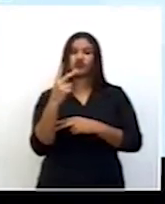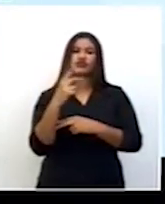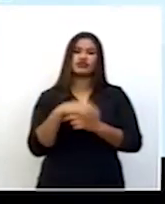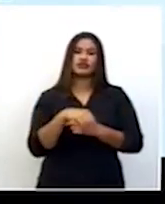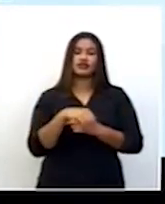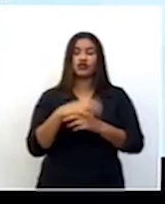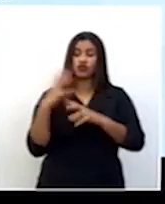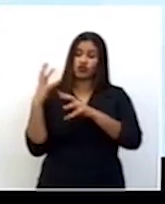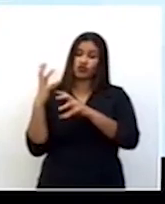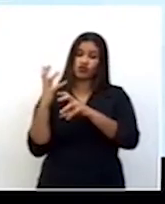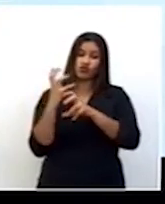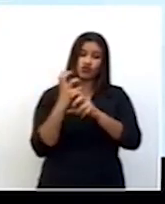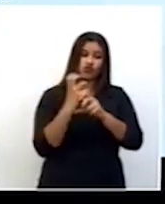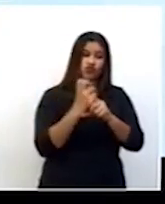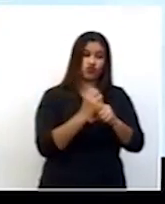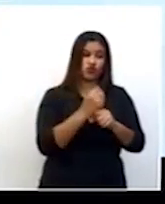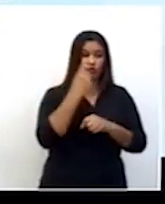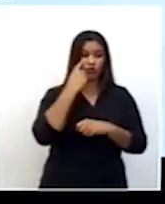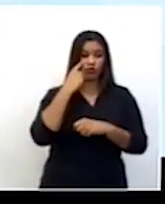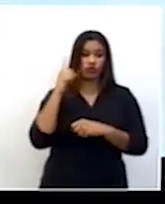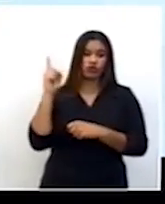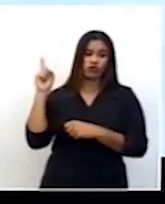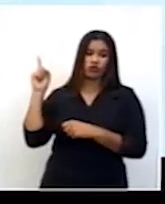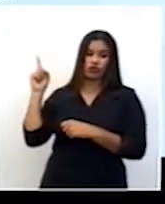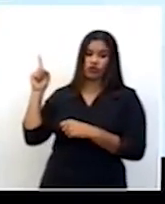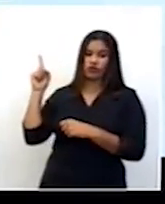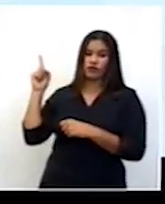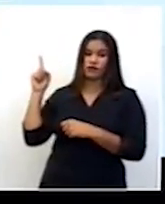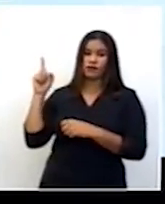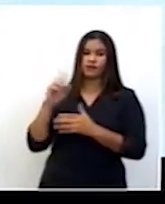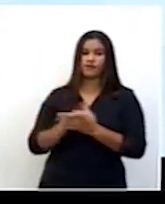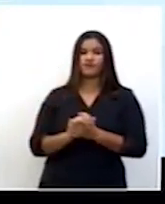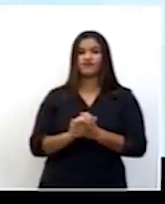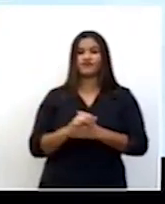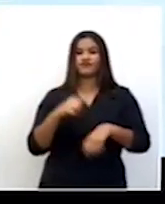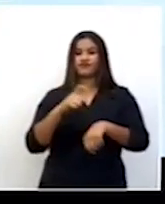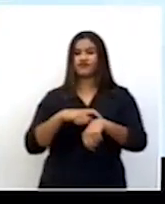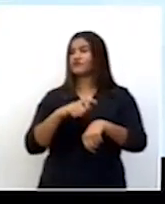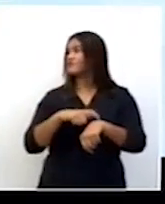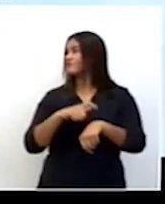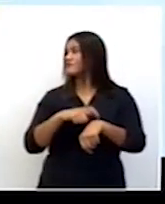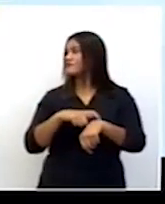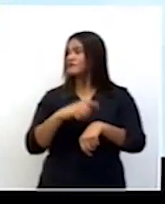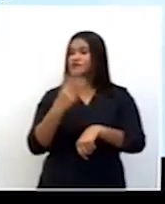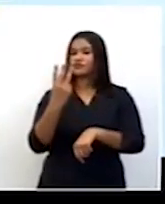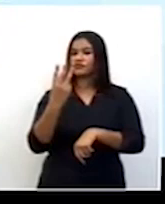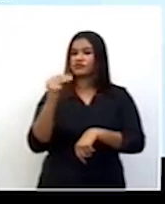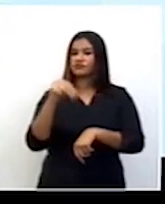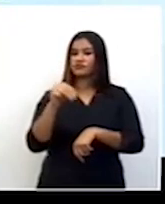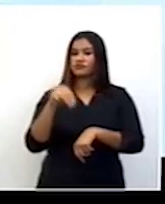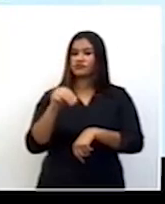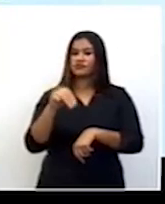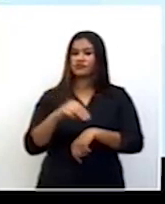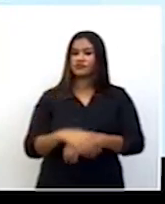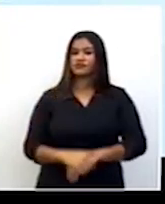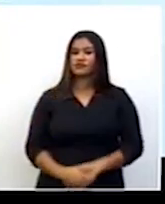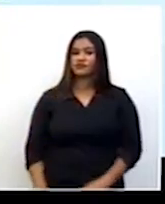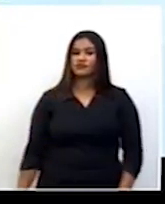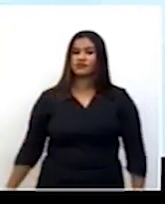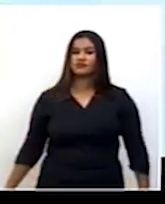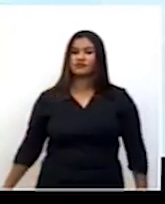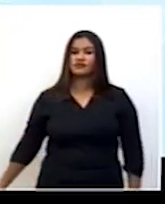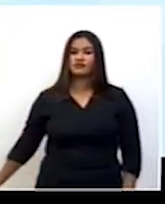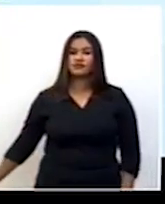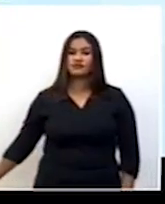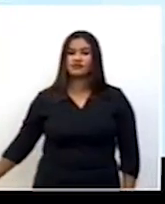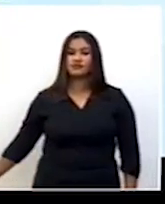2. Eu quero a soma desses 15 primeiros termos. Vou dar para eles 3 minutinhos e a gente já retorna no chat, tá bom? Bora